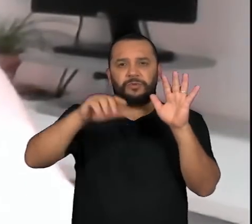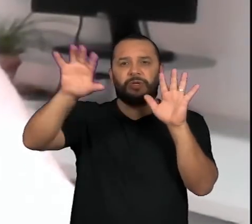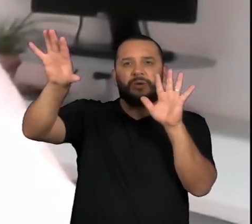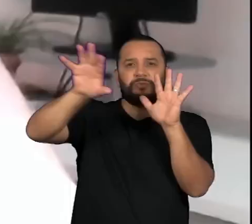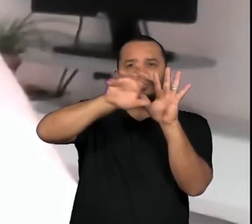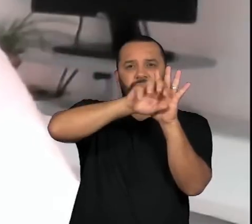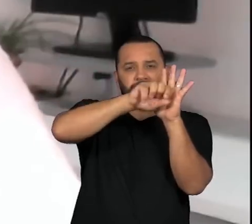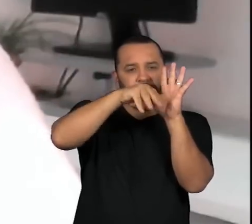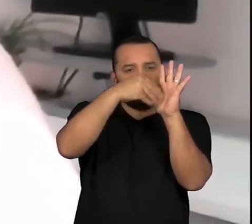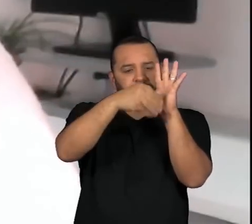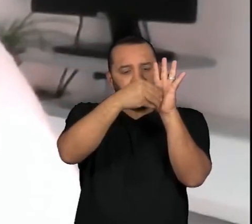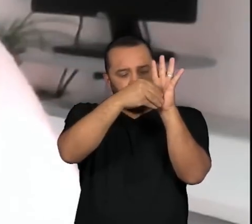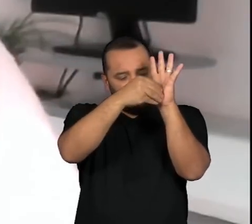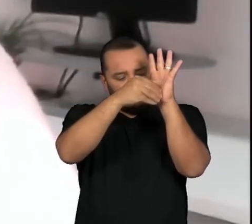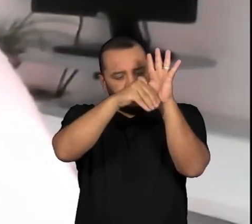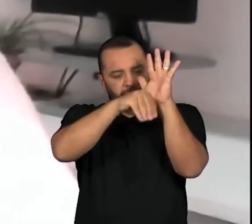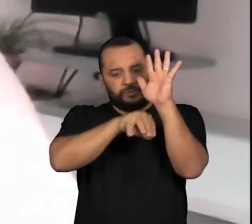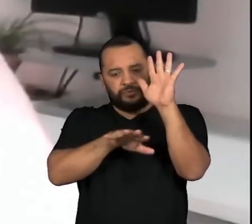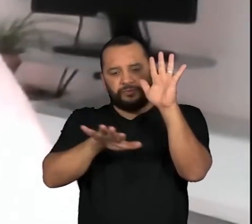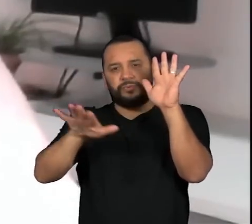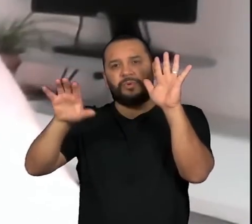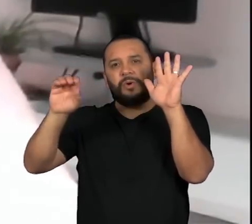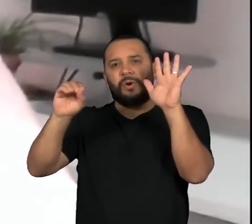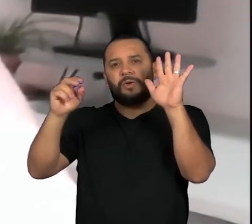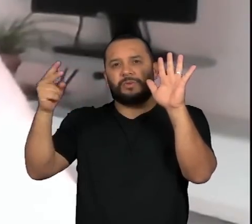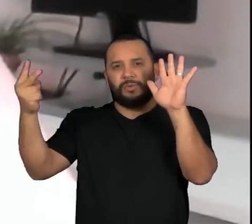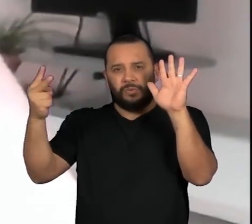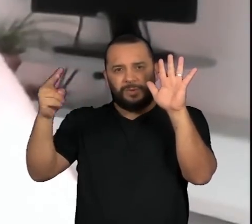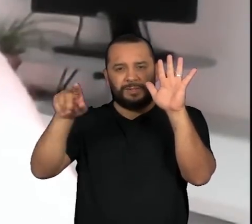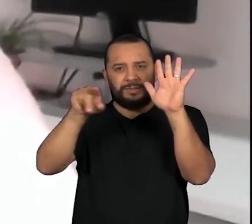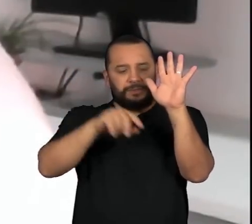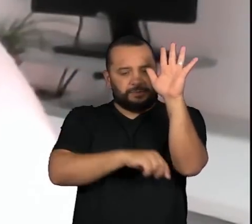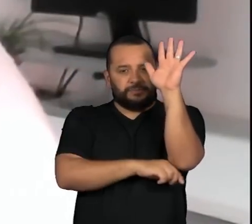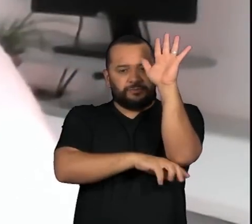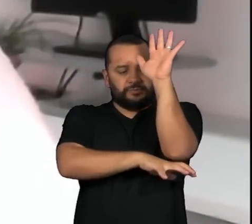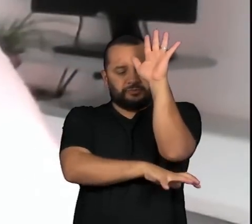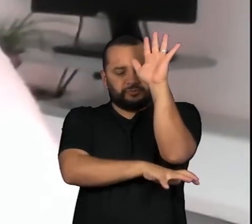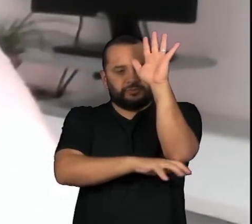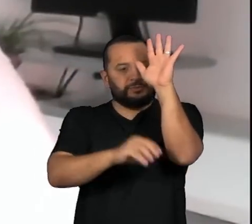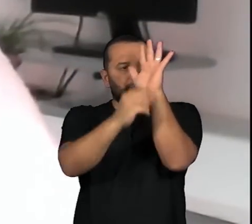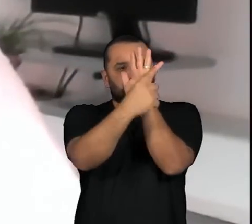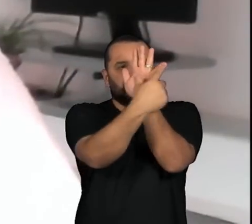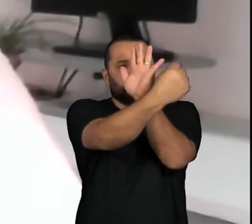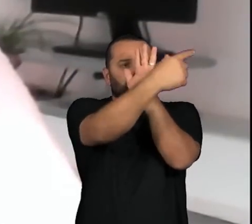de carbono, simula a altura dessa vegetação,